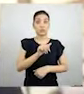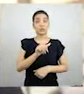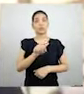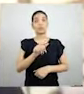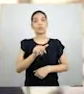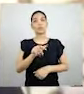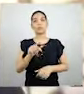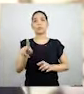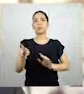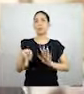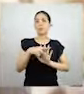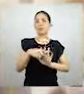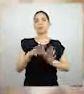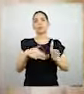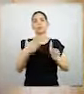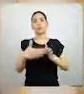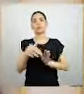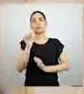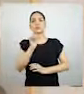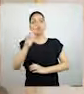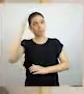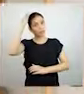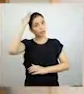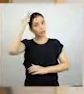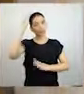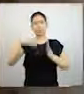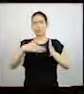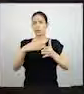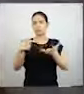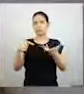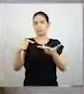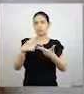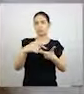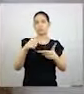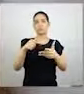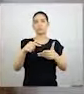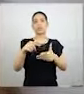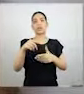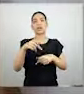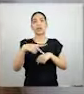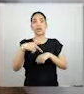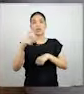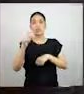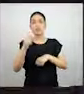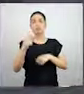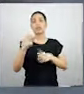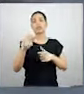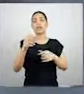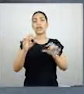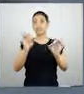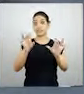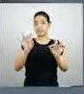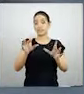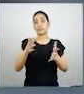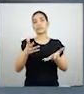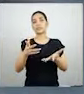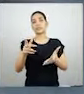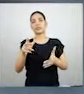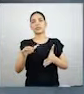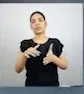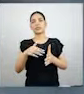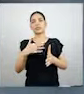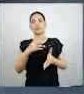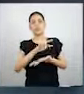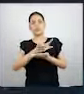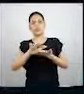colocado à disposição da mulher paraense, com todas as suas especialidades em um único local. Serão 120 leitos colocados à disposição e